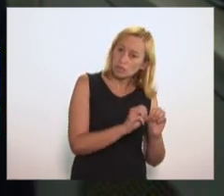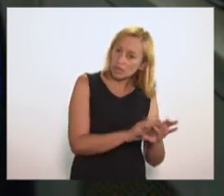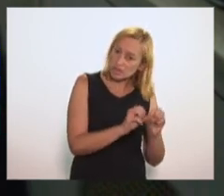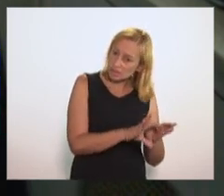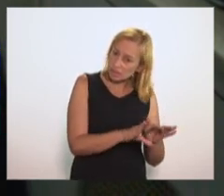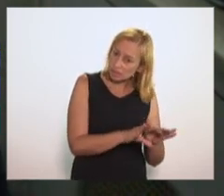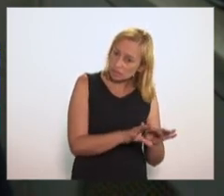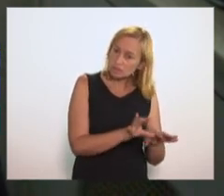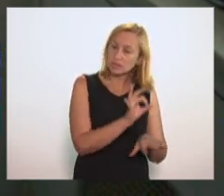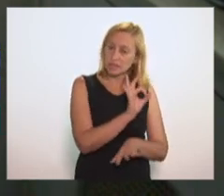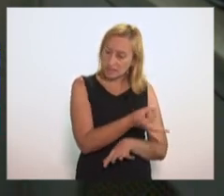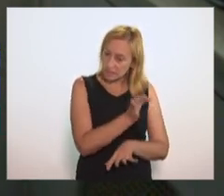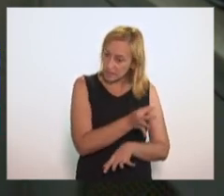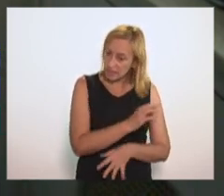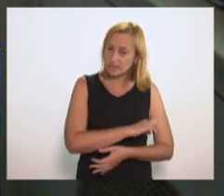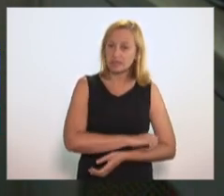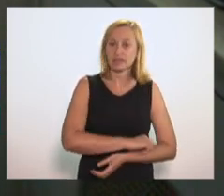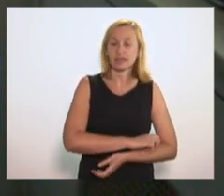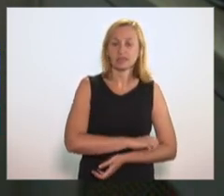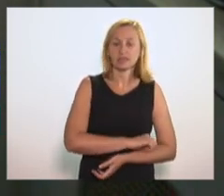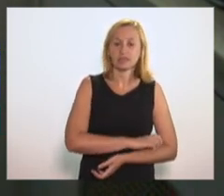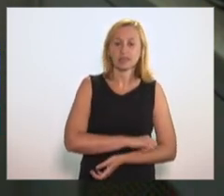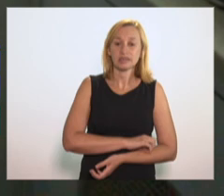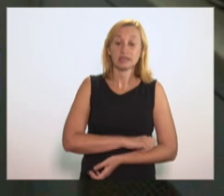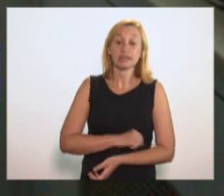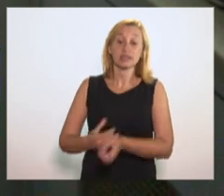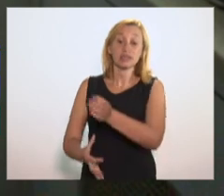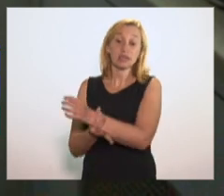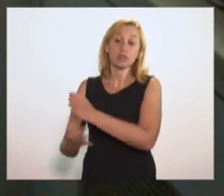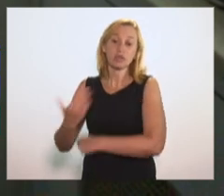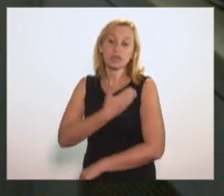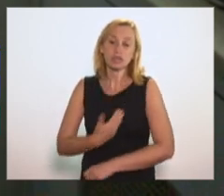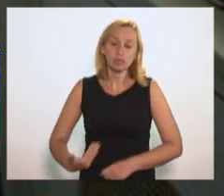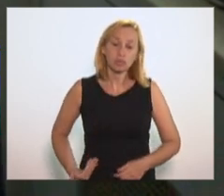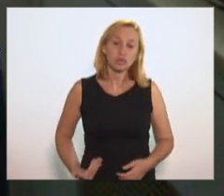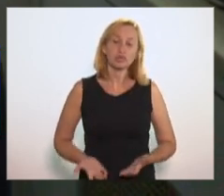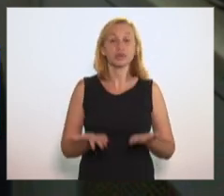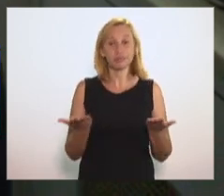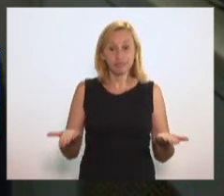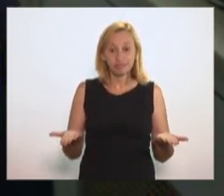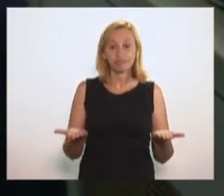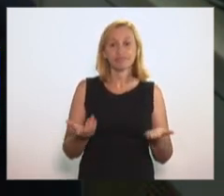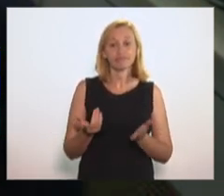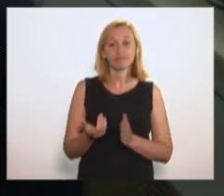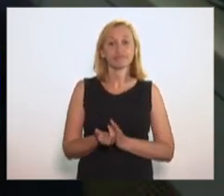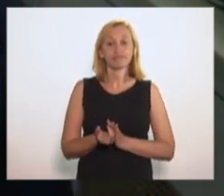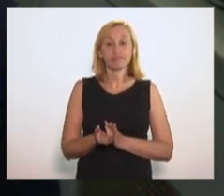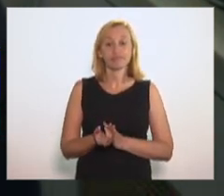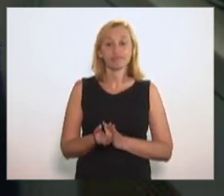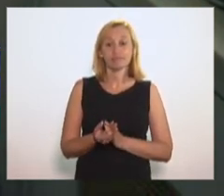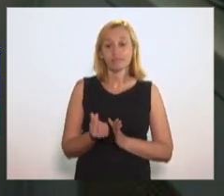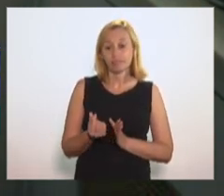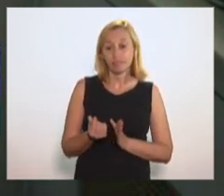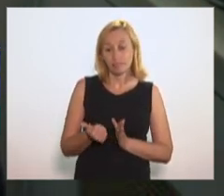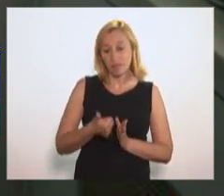deveria ser de fato e com a segurança pública porque aí a remuneração é melhor